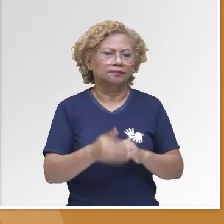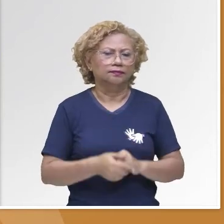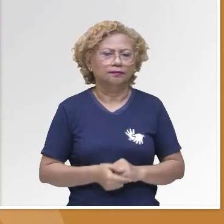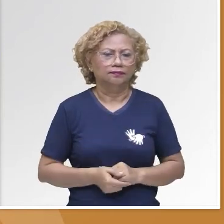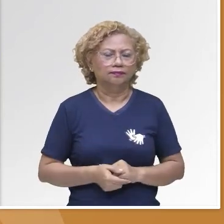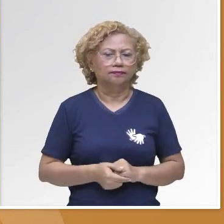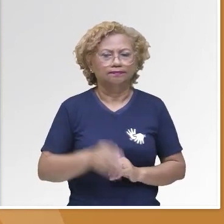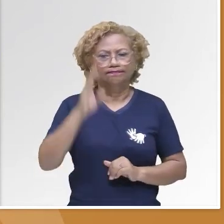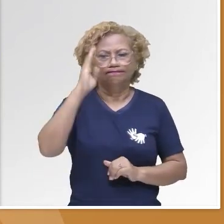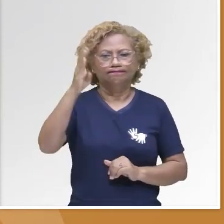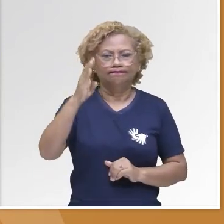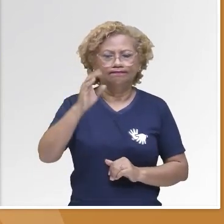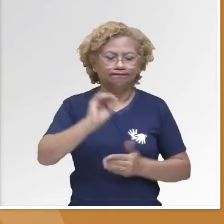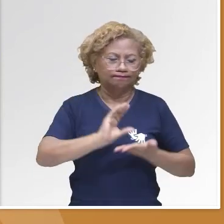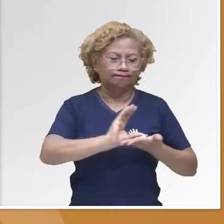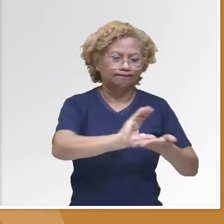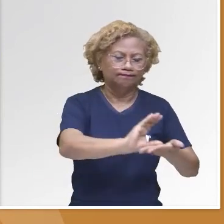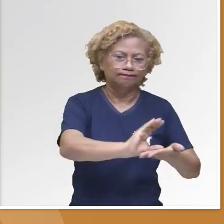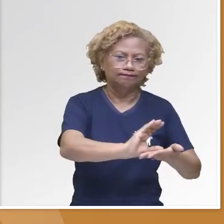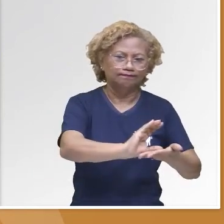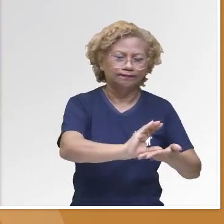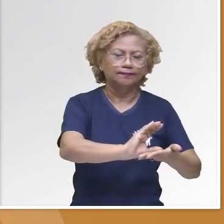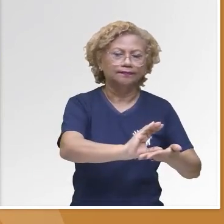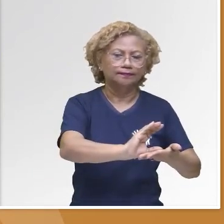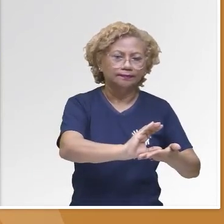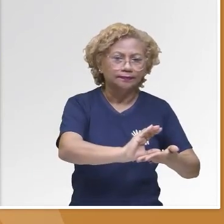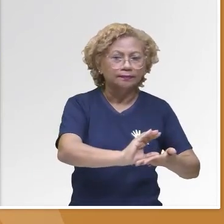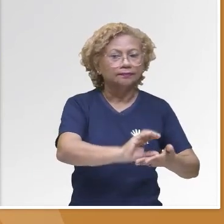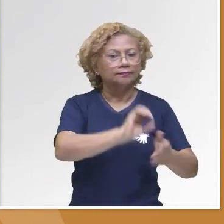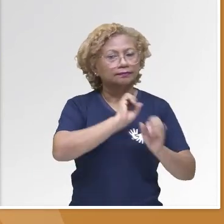na educação, tá? Também na questão